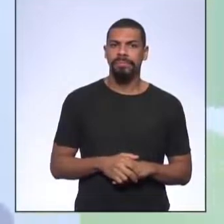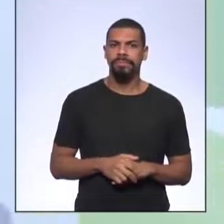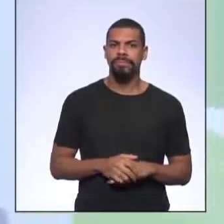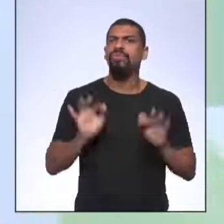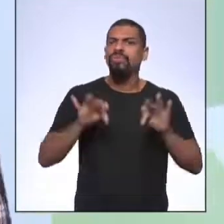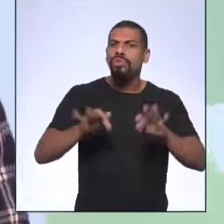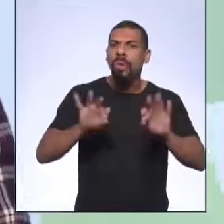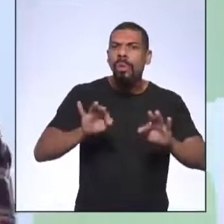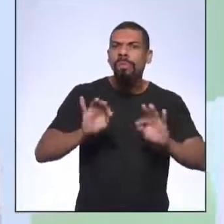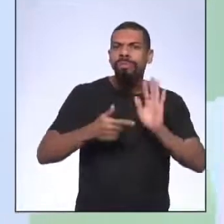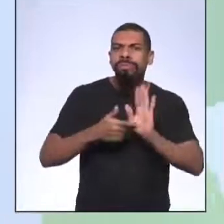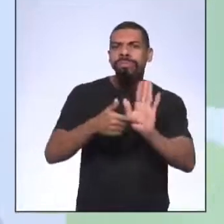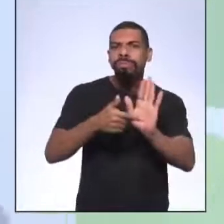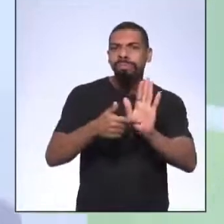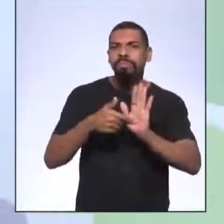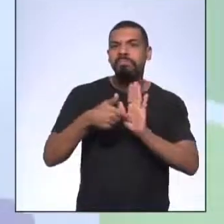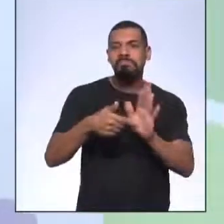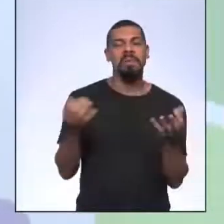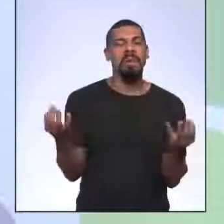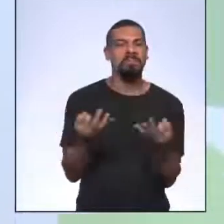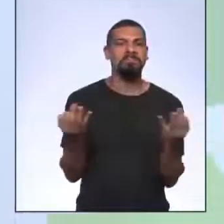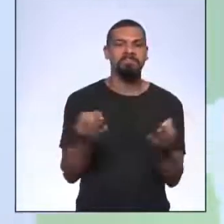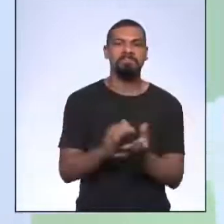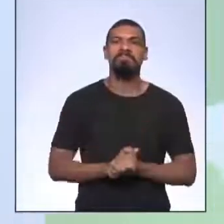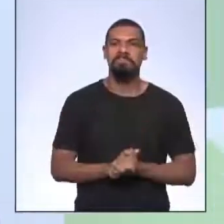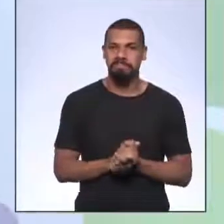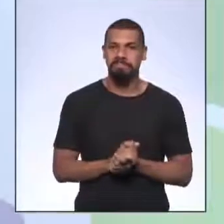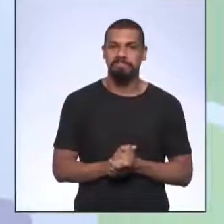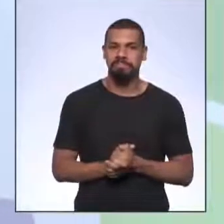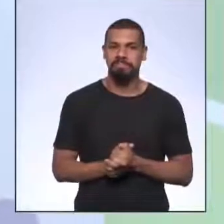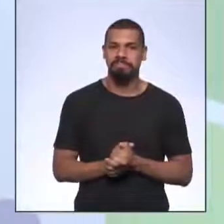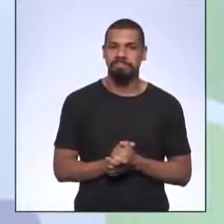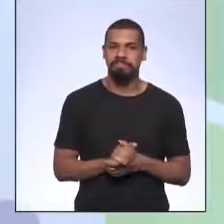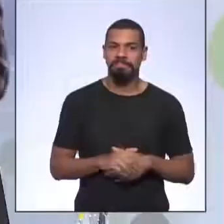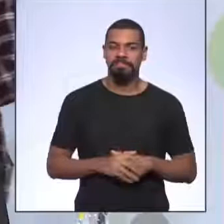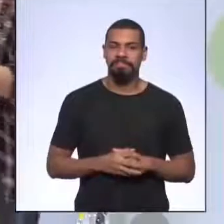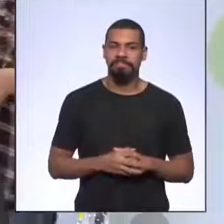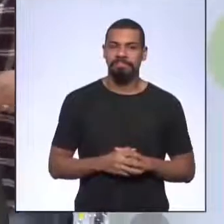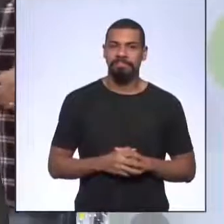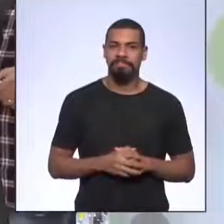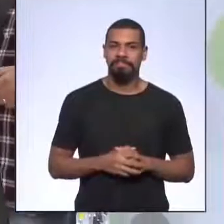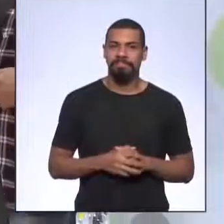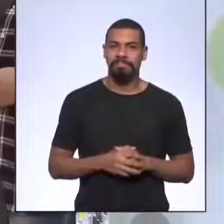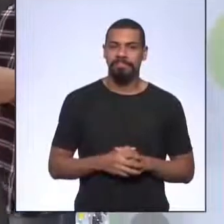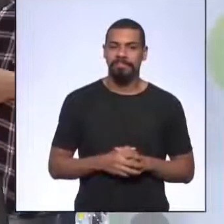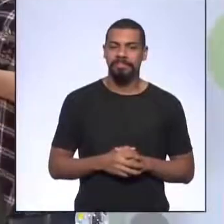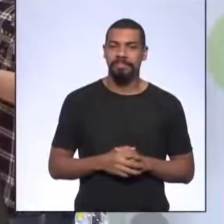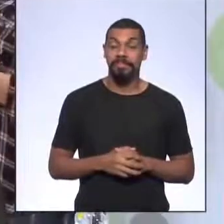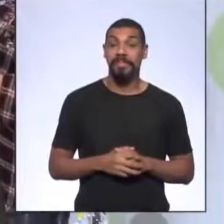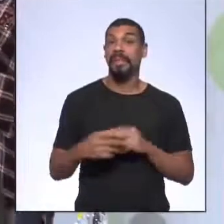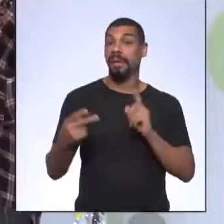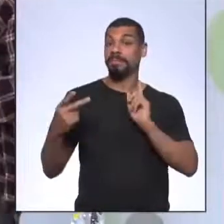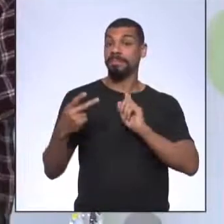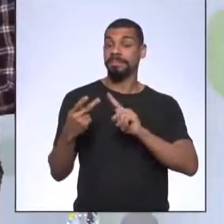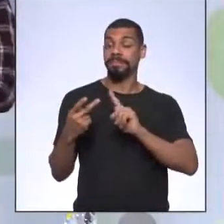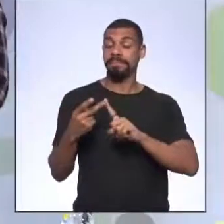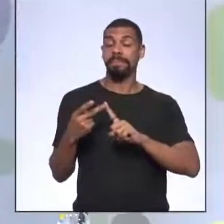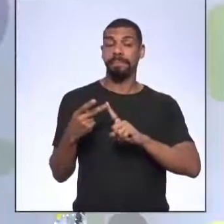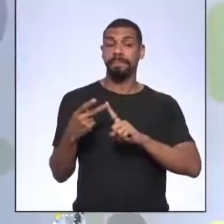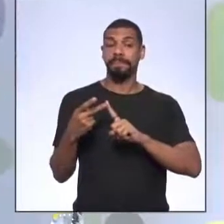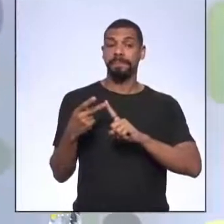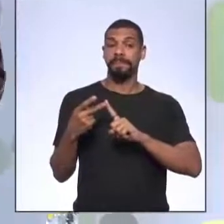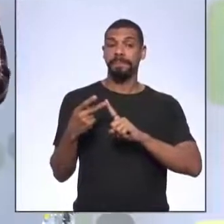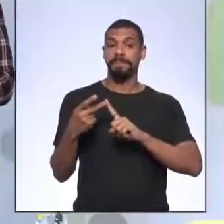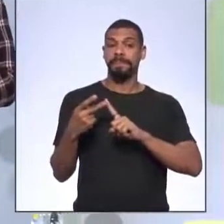final o produto final é muito interessante tá o que sai dessas discussões aqui tá depois nós temos aí